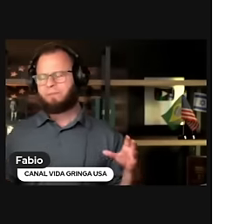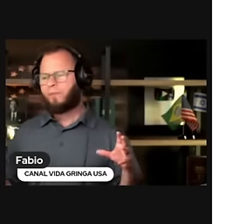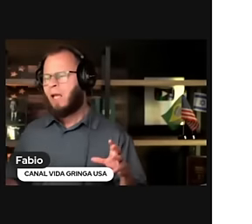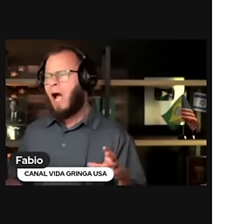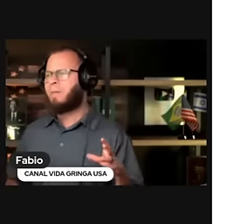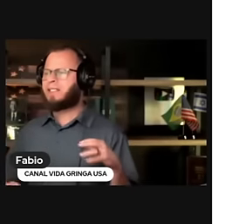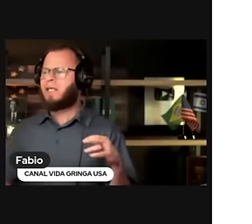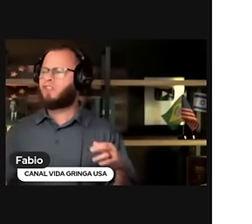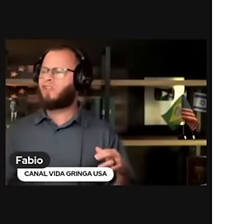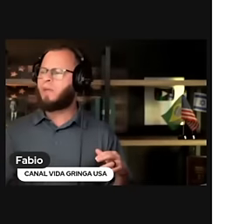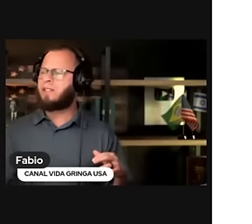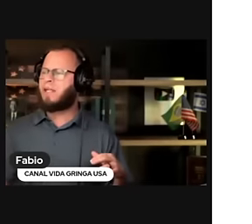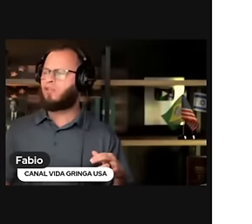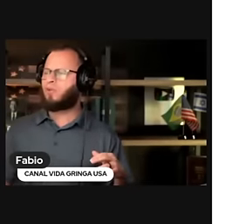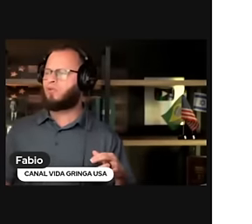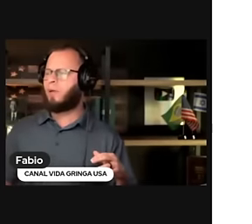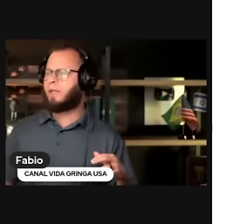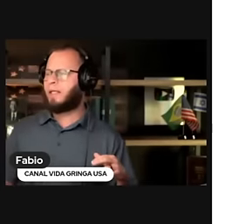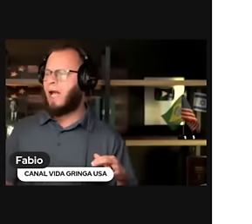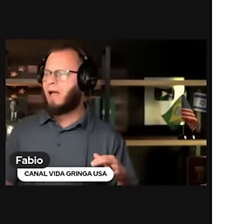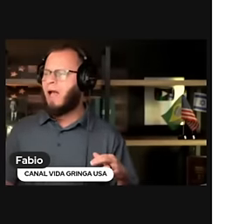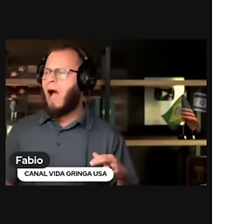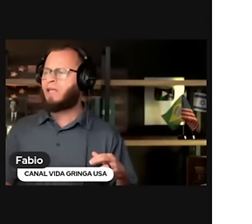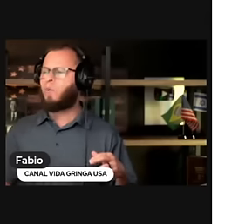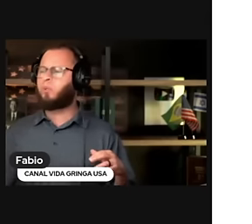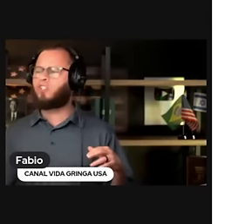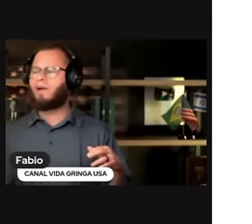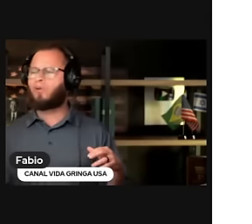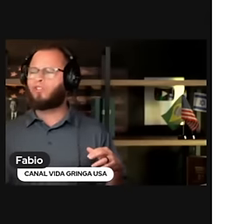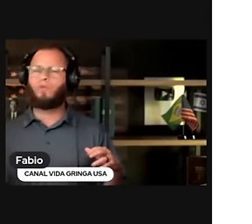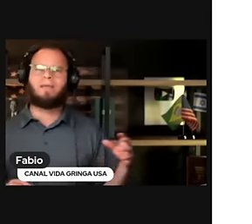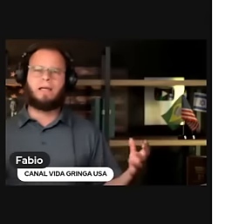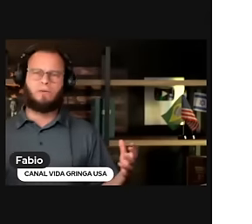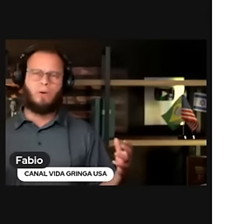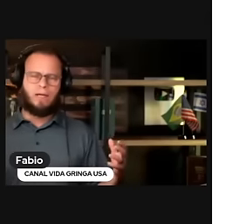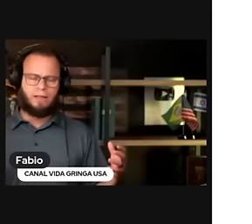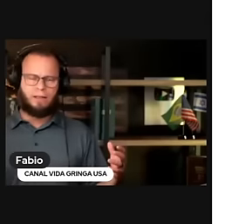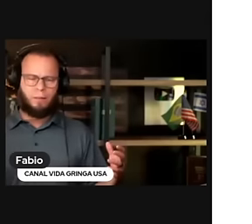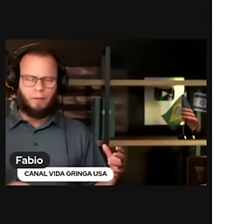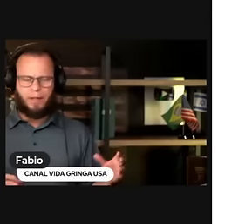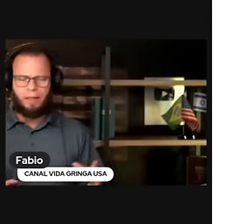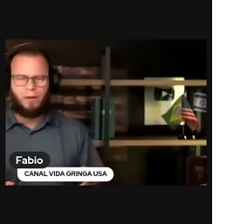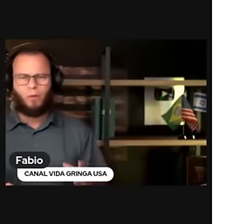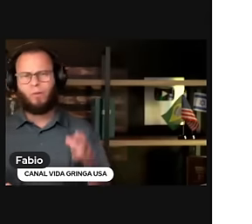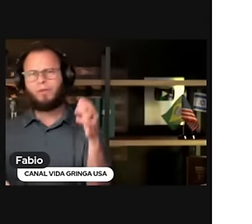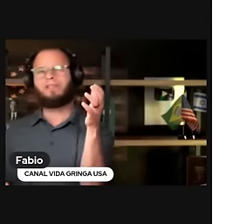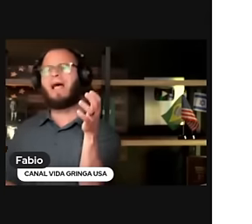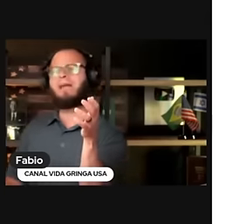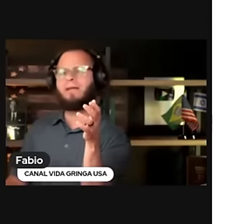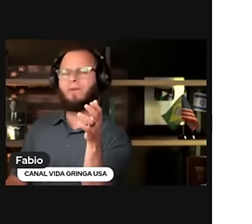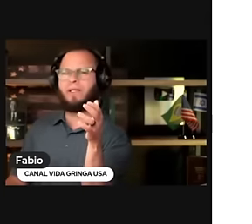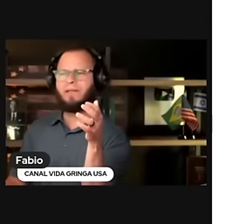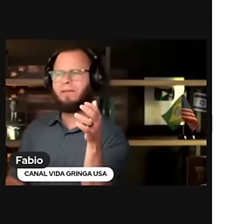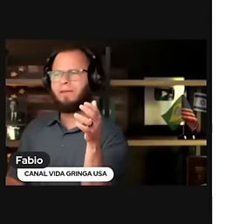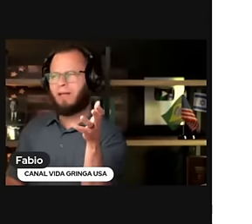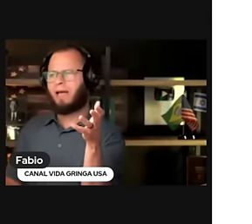assim ah mas se o presidente Donald trump ganhar aí o Putin vai continuar atacando a Ucrânia mas pera aí o Putin tá atacando